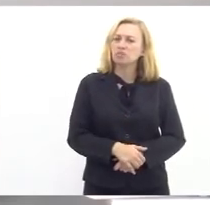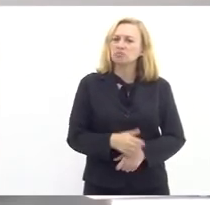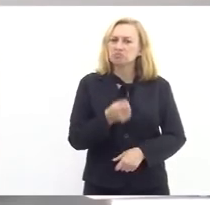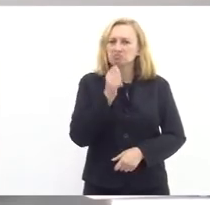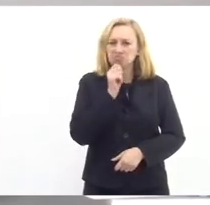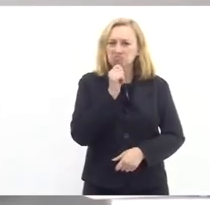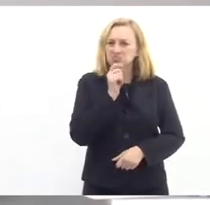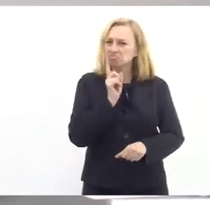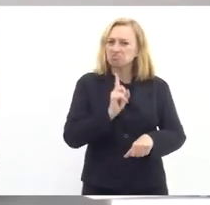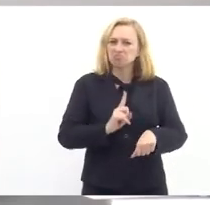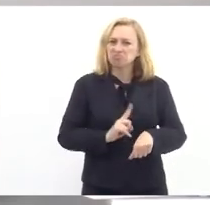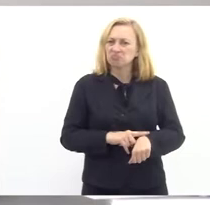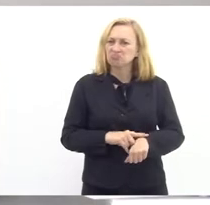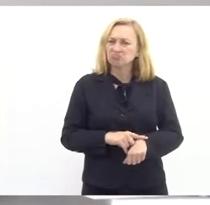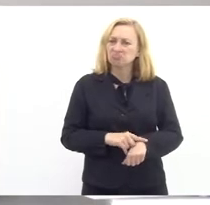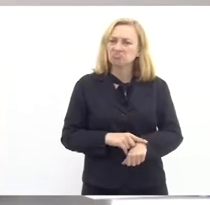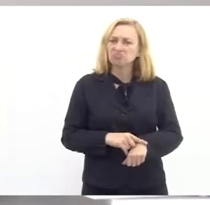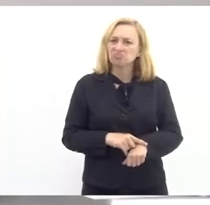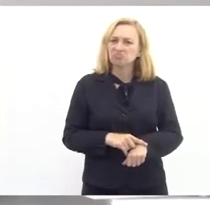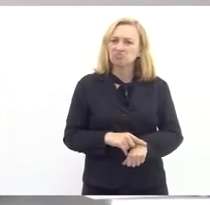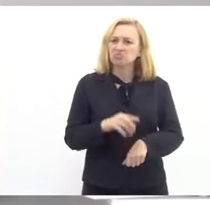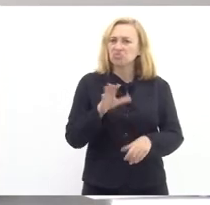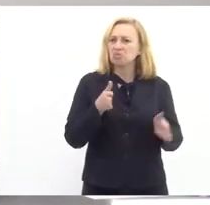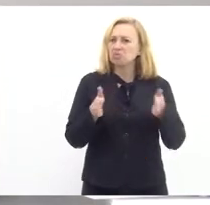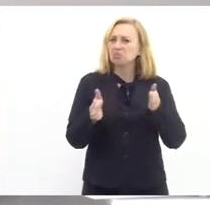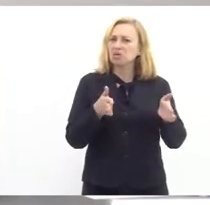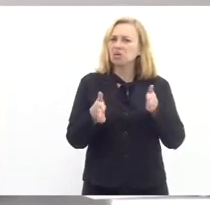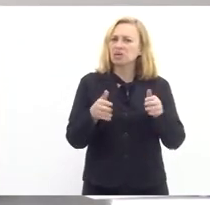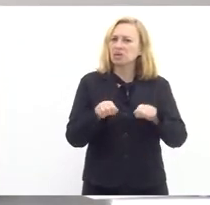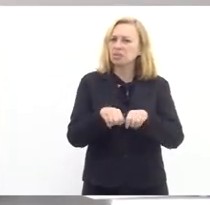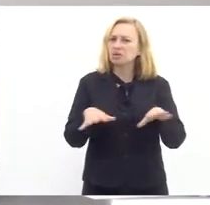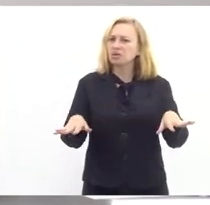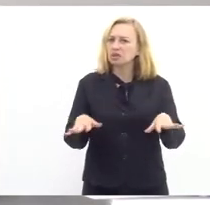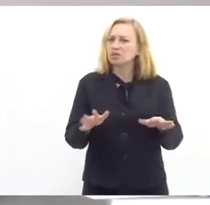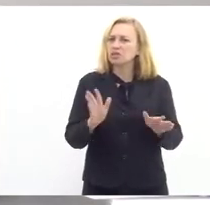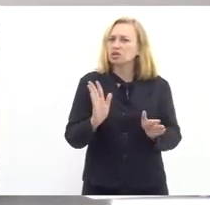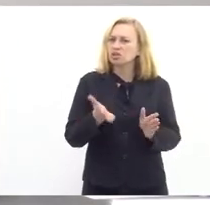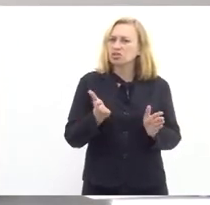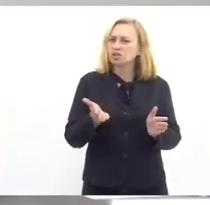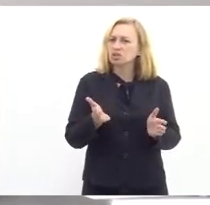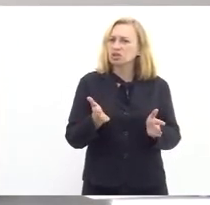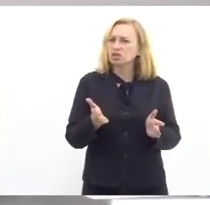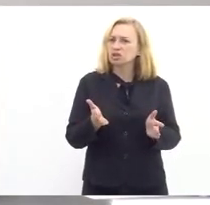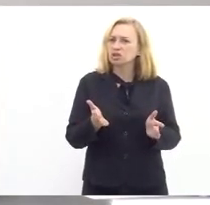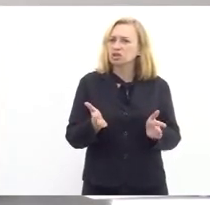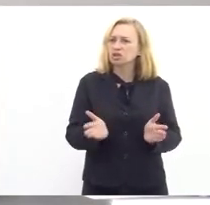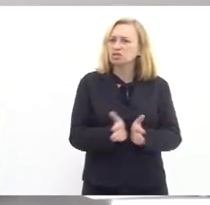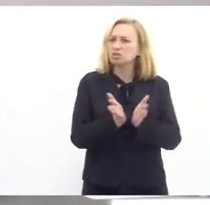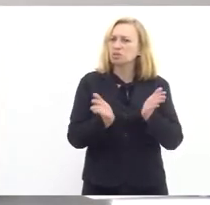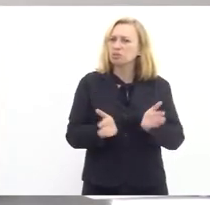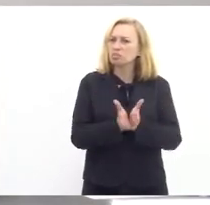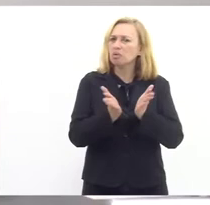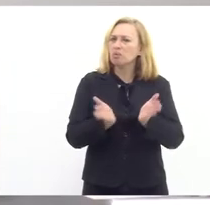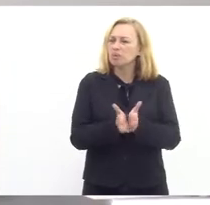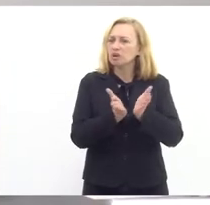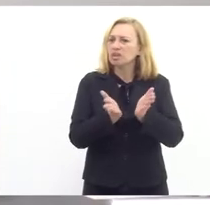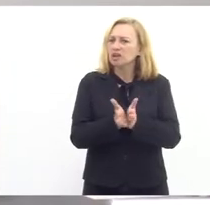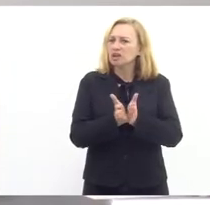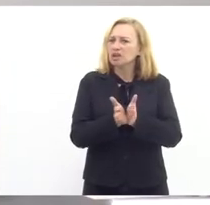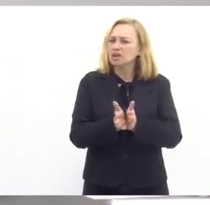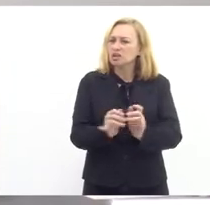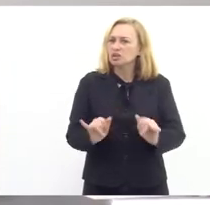vocês se atentaram sobre a questão do período da pandemia, já que o estado de calamidade pública foi num período X,